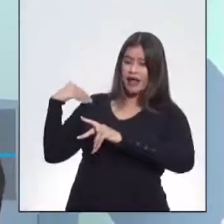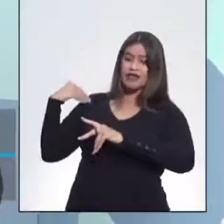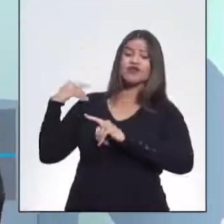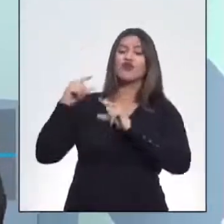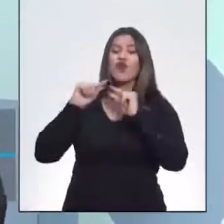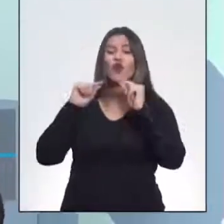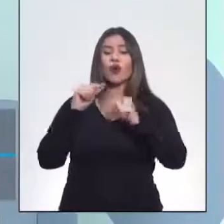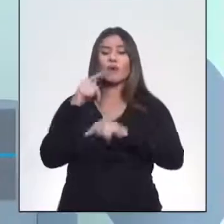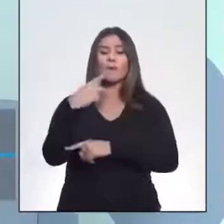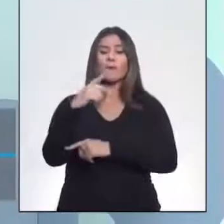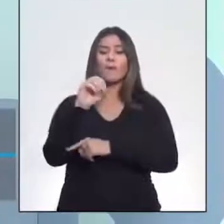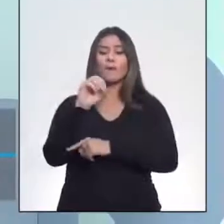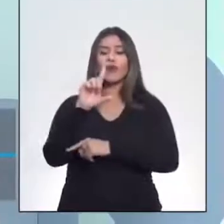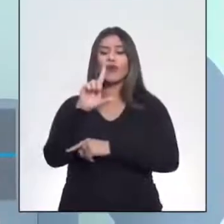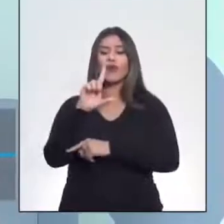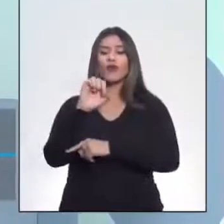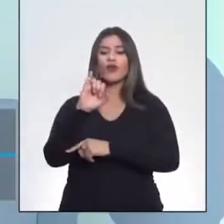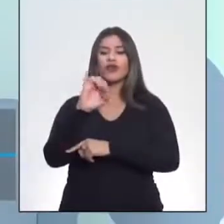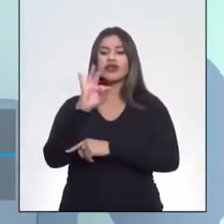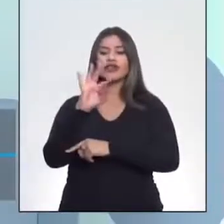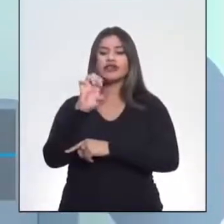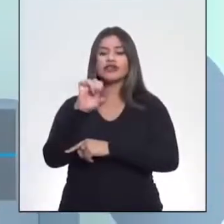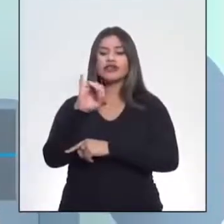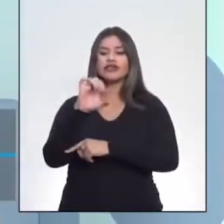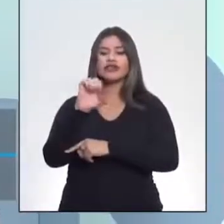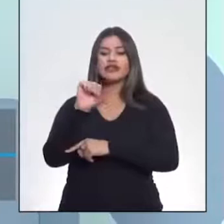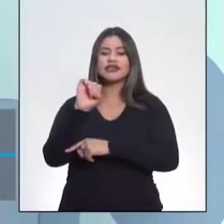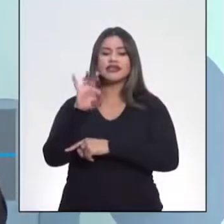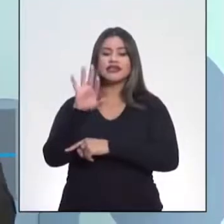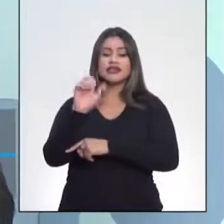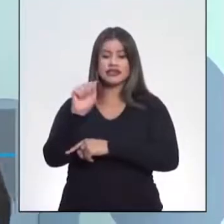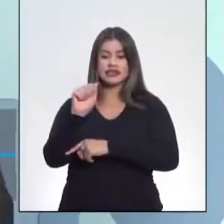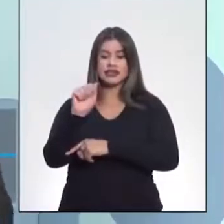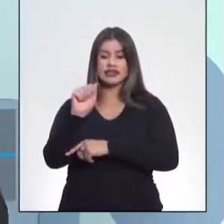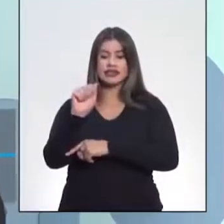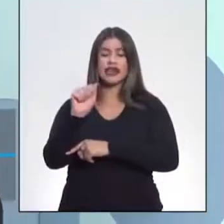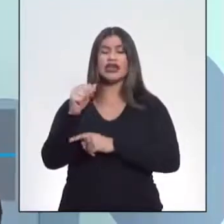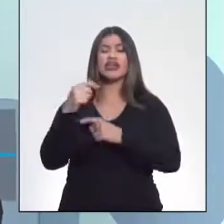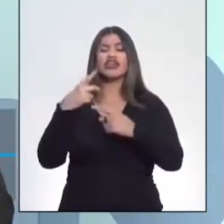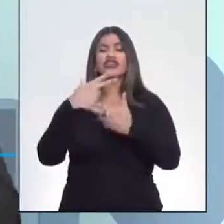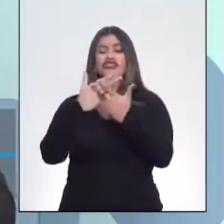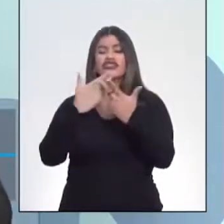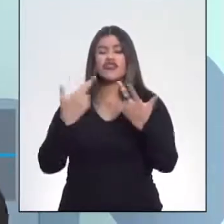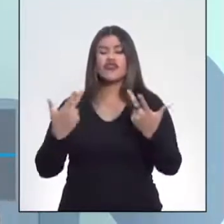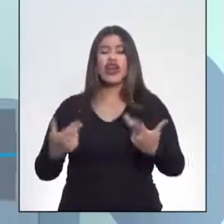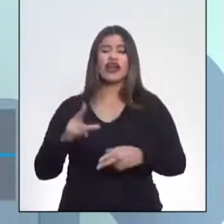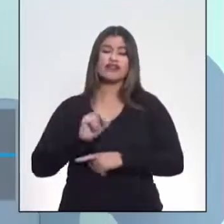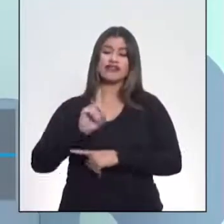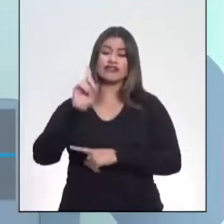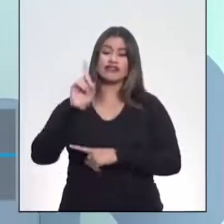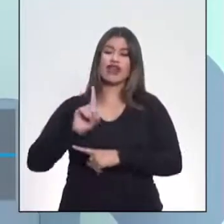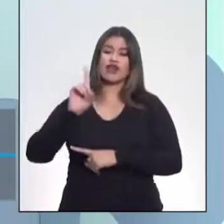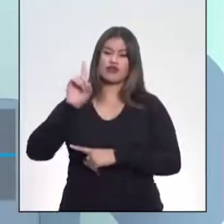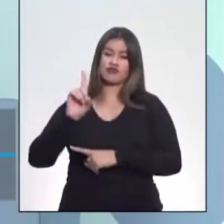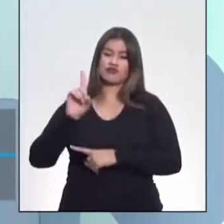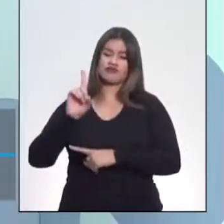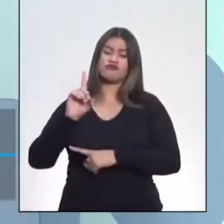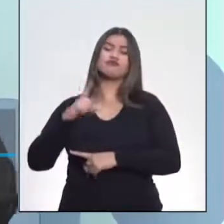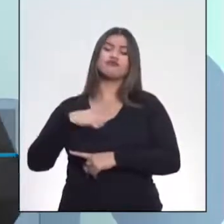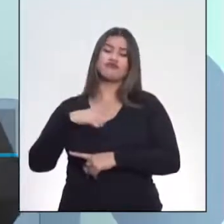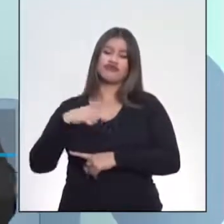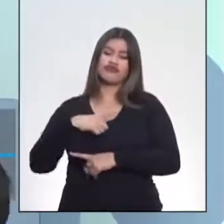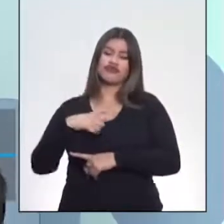mundo politeísta né é poli teas vários Deuses Então os a